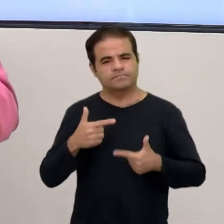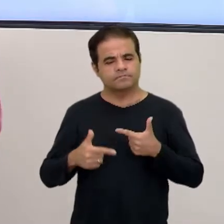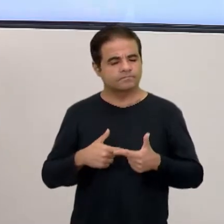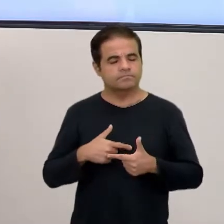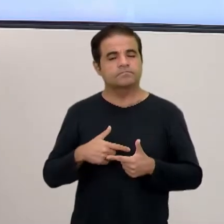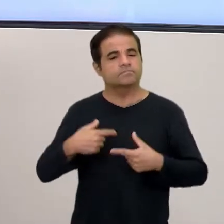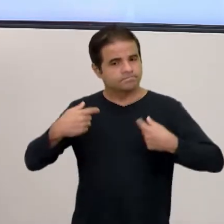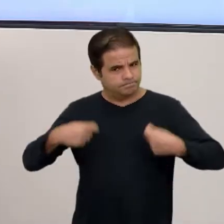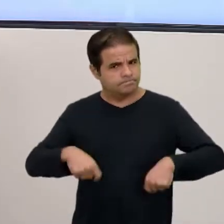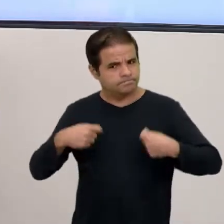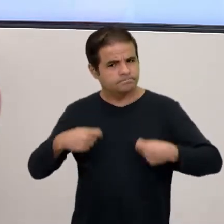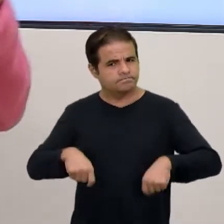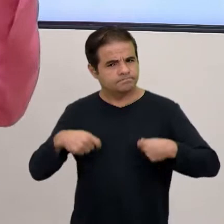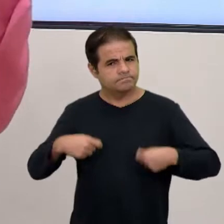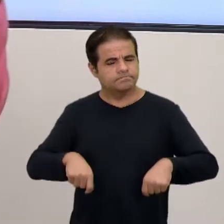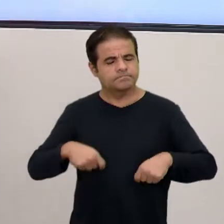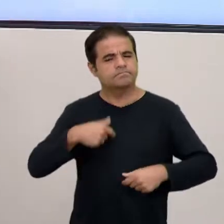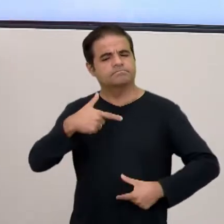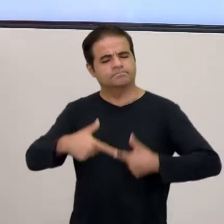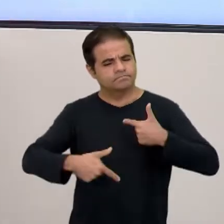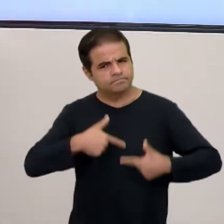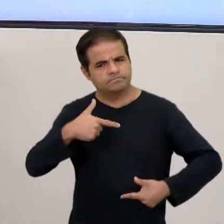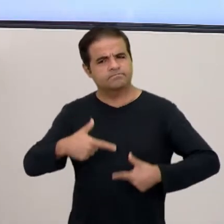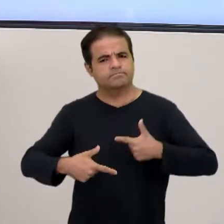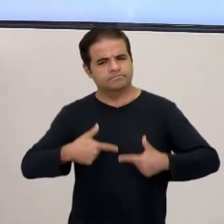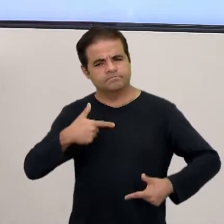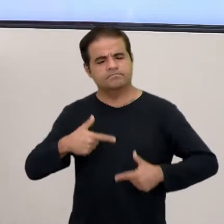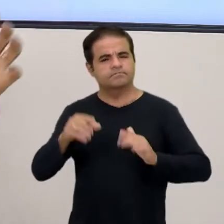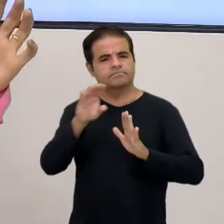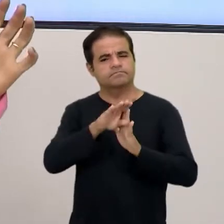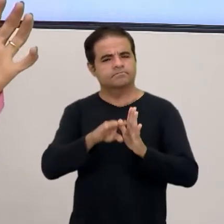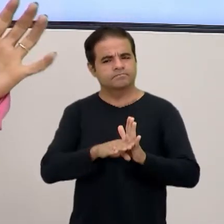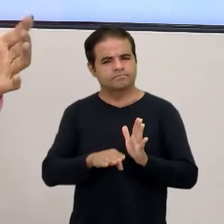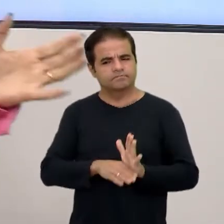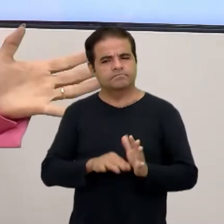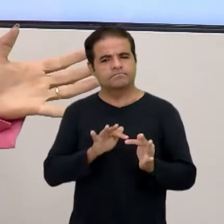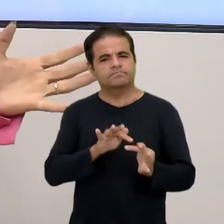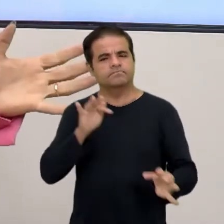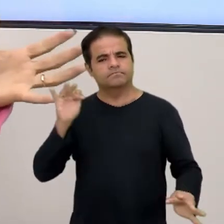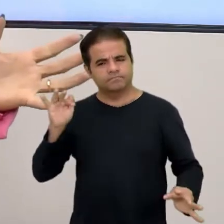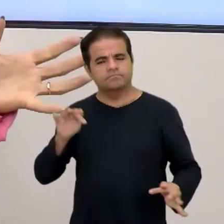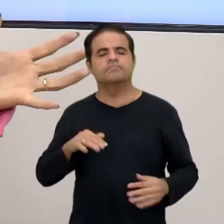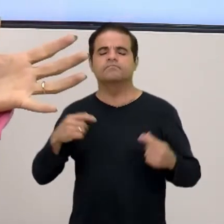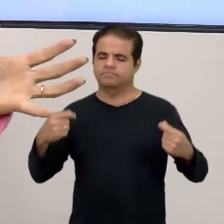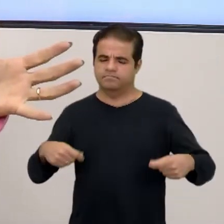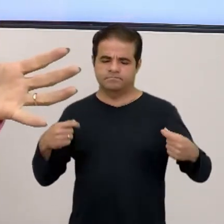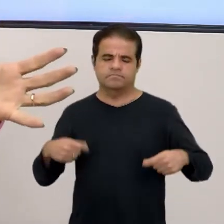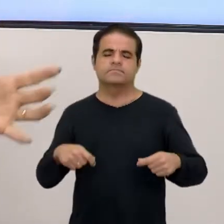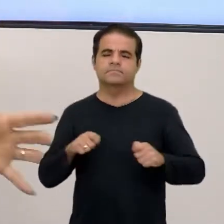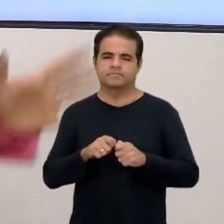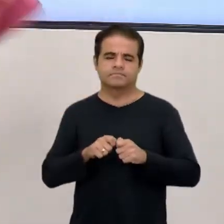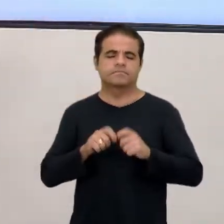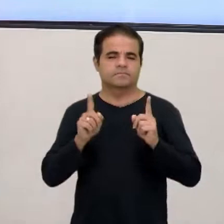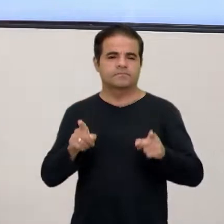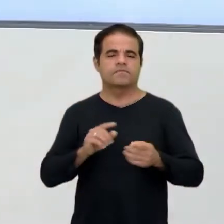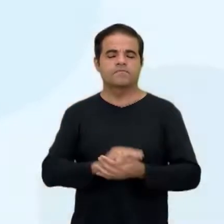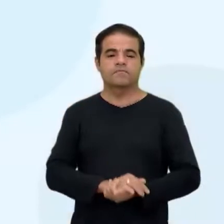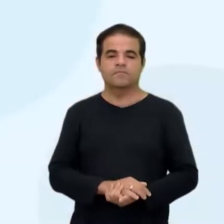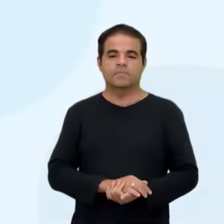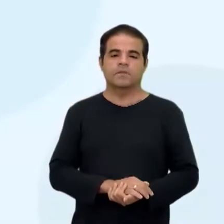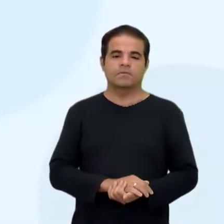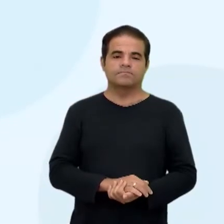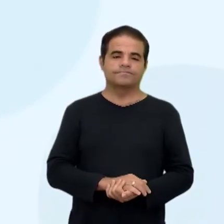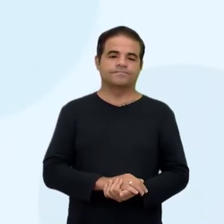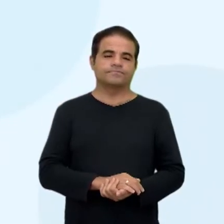uma compressão, né? Tem que ter um trabalho vindo de fora, um princípio físico. Nessa bomba a gente vai ter que fazer isso também, tá? Voltamos aqui,